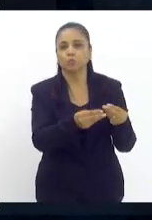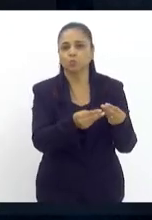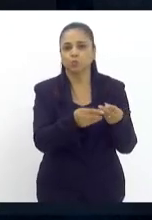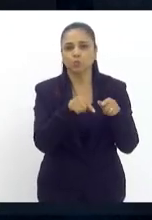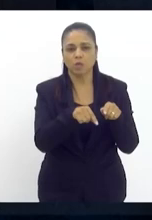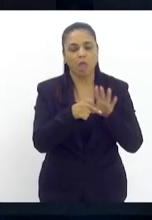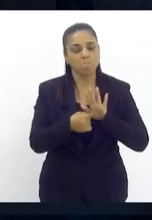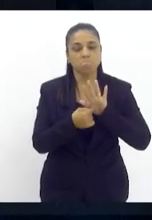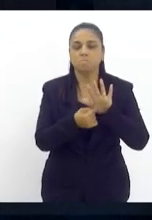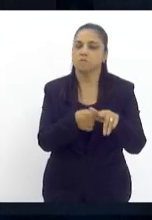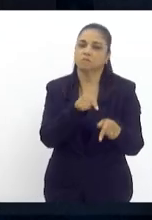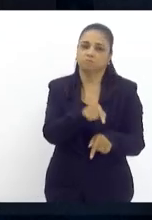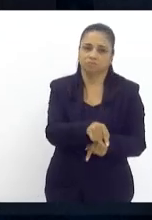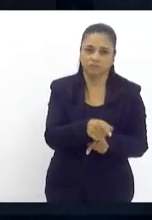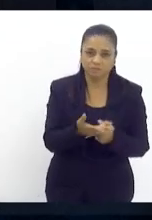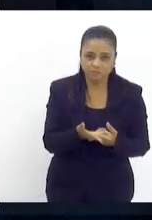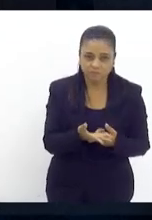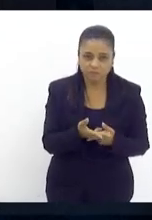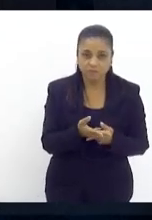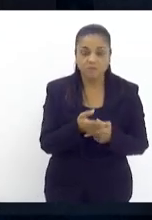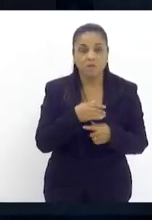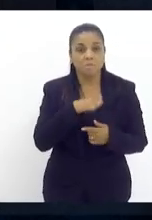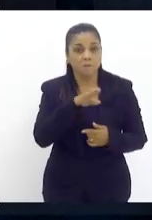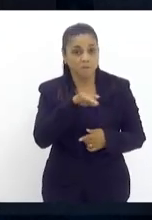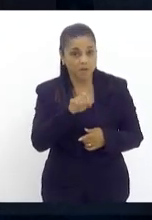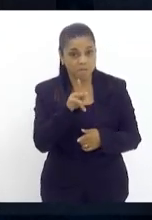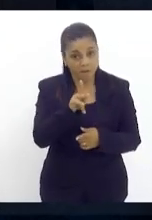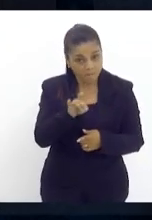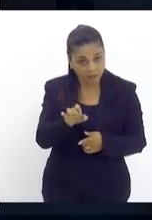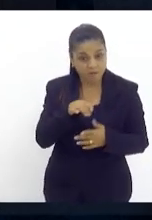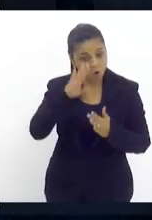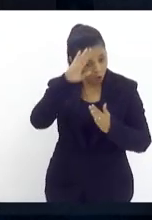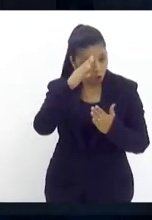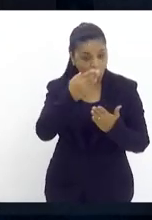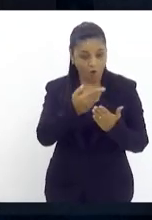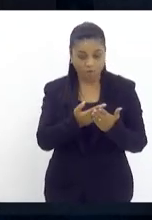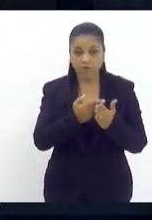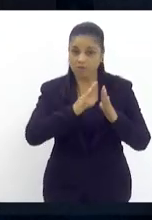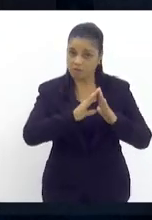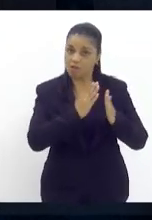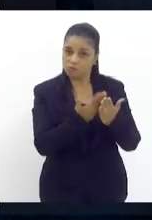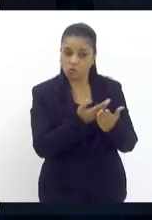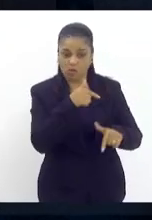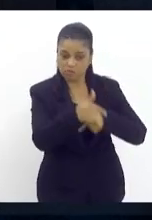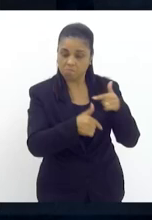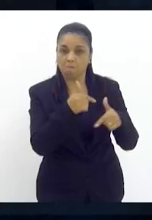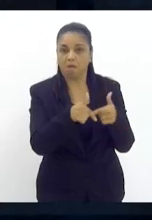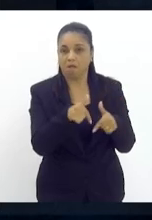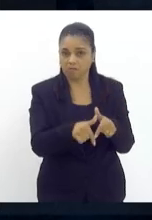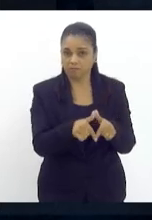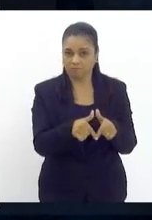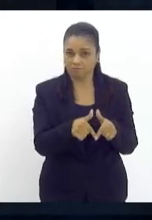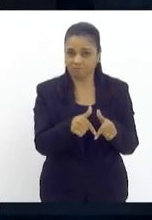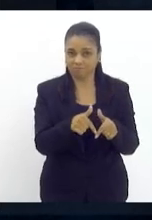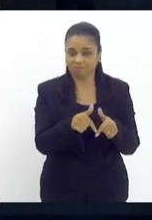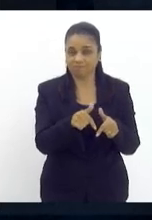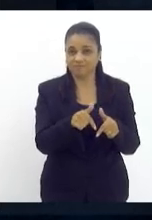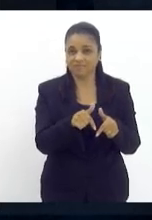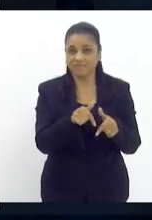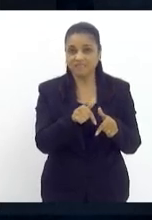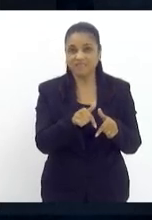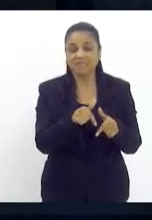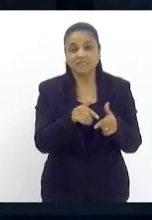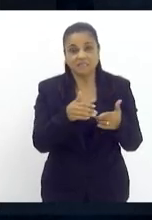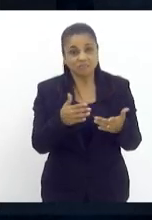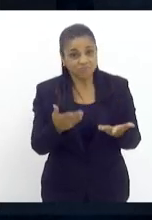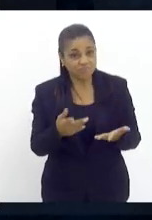é apresentado. Por quê? Porque mamãe e papai confiam nesse trabalho, né? Então,